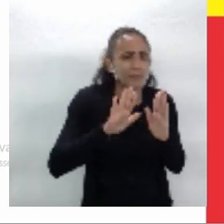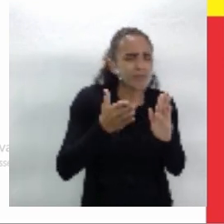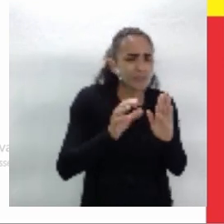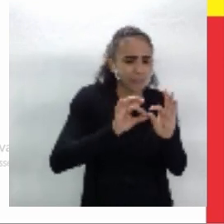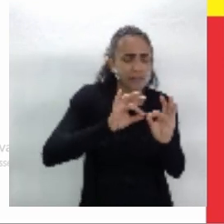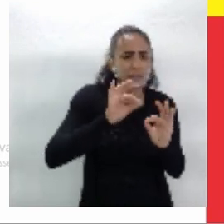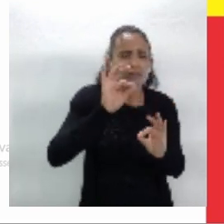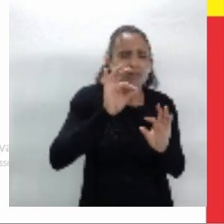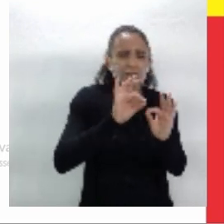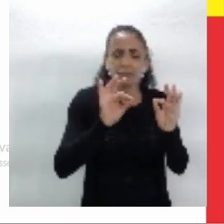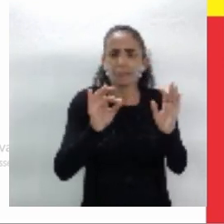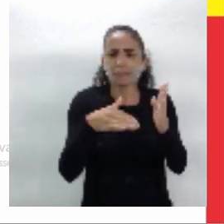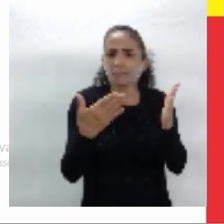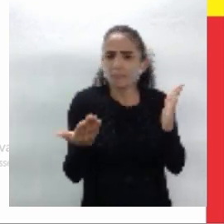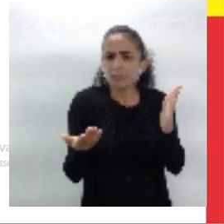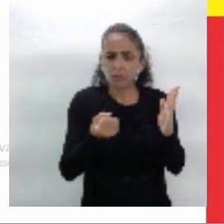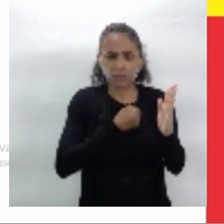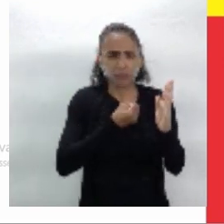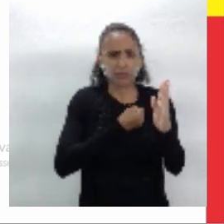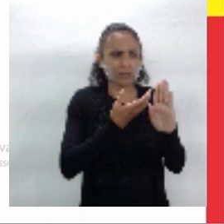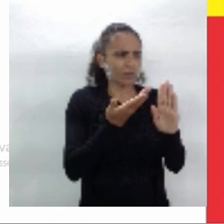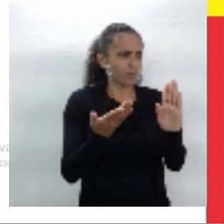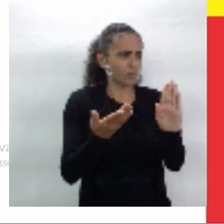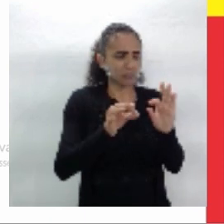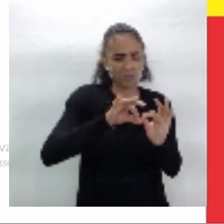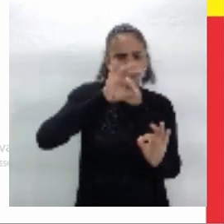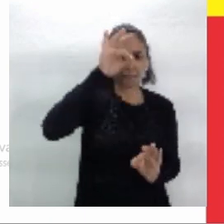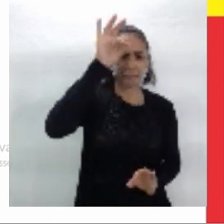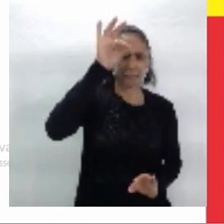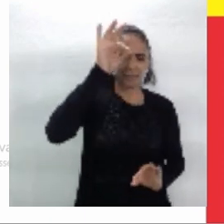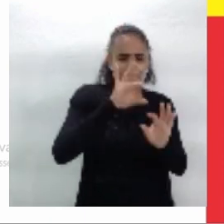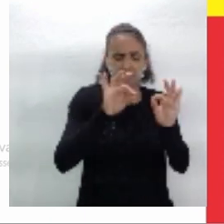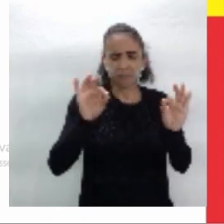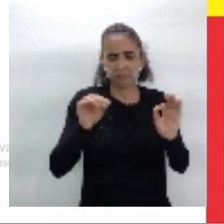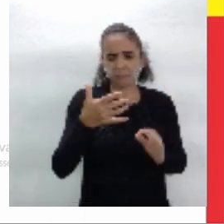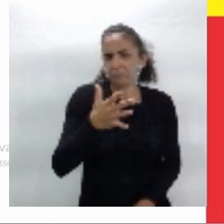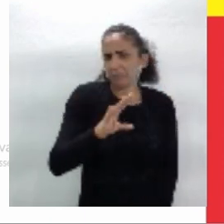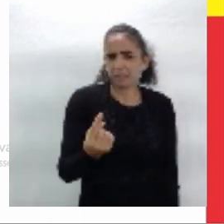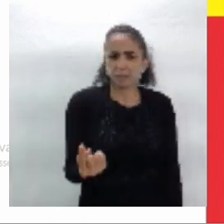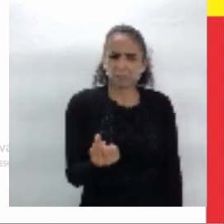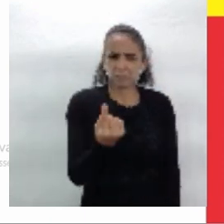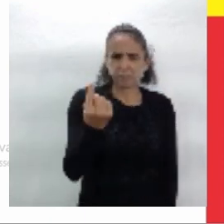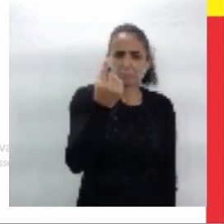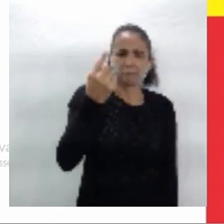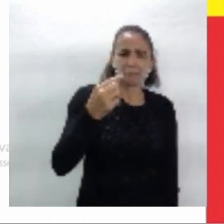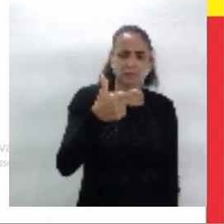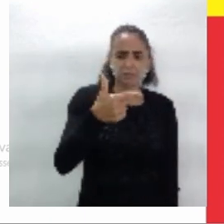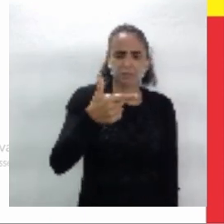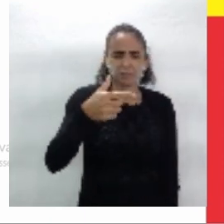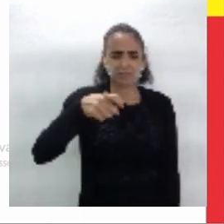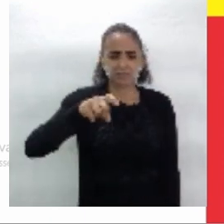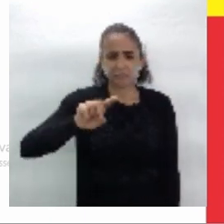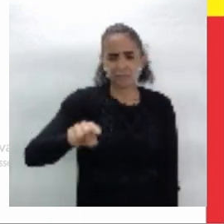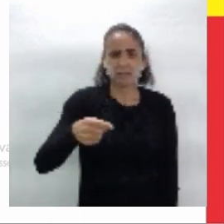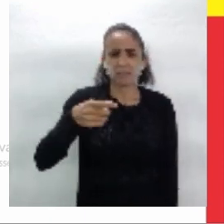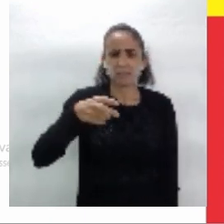desta porta? Você vai dizer, é 2 metros, é 1,80 m, é 2,5 m,